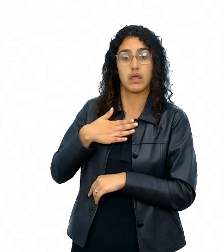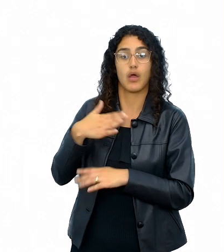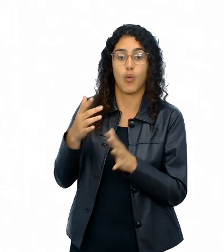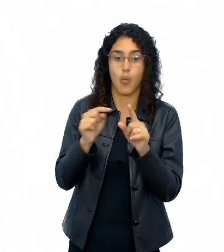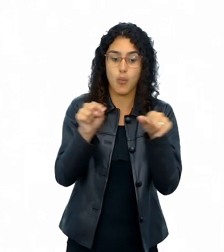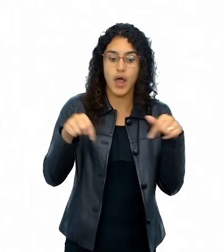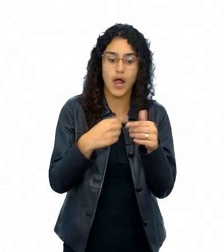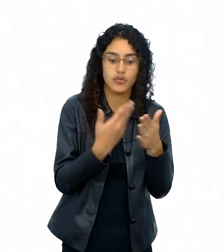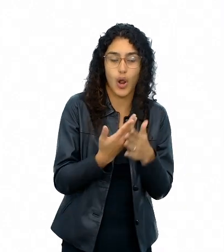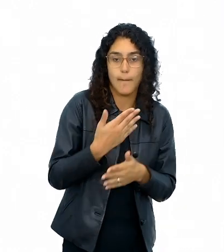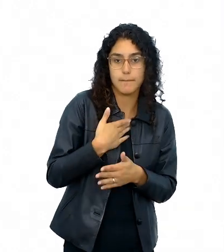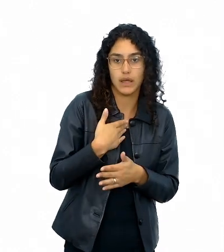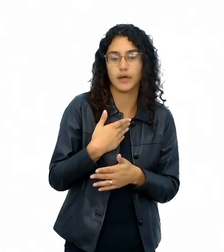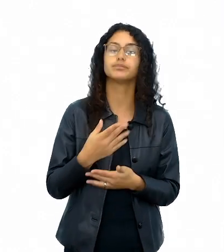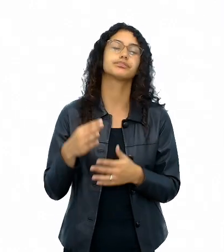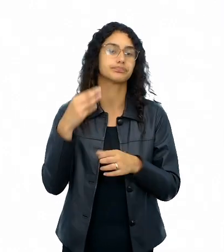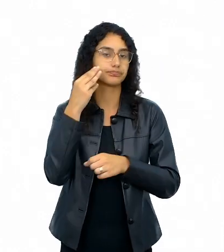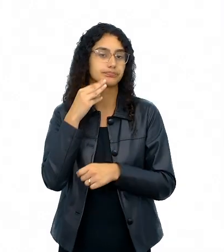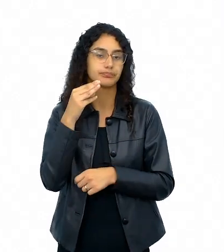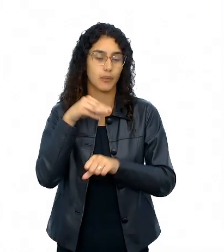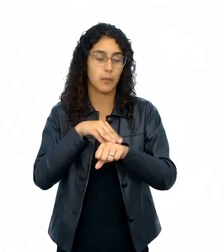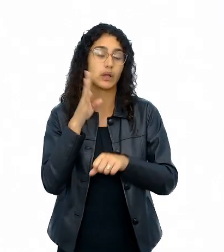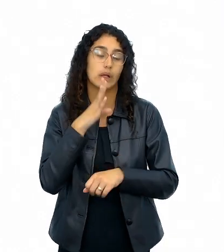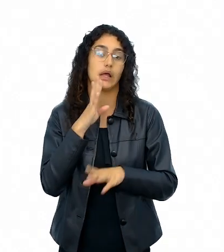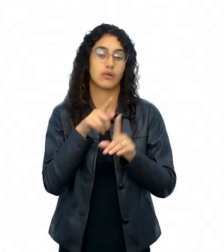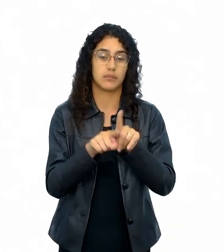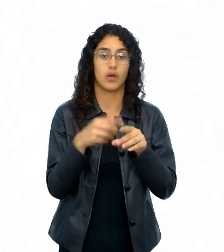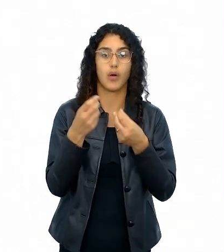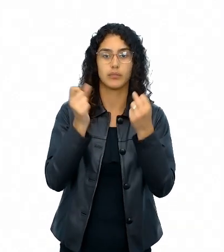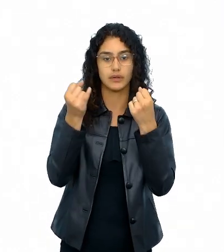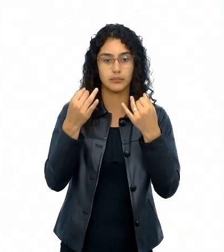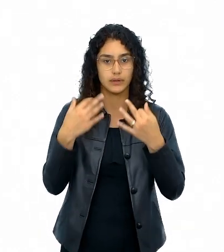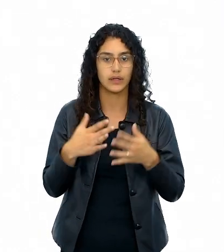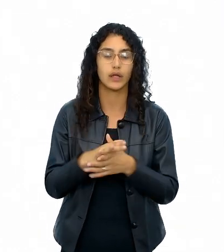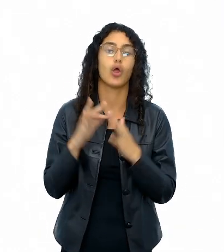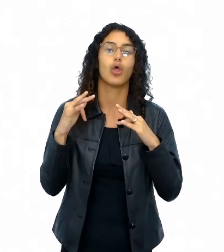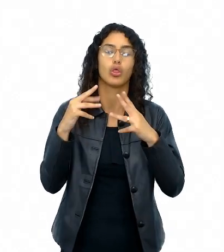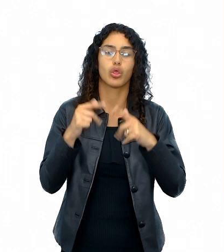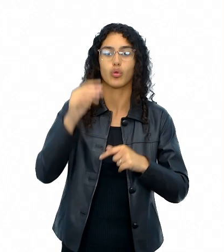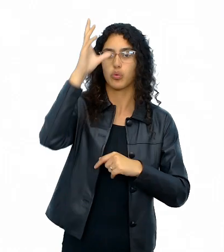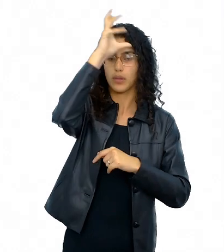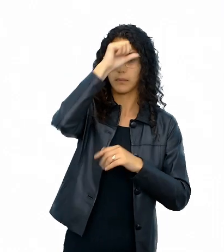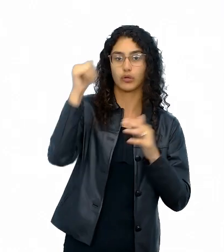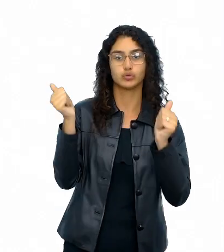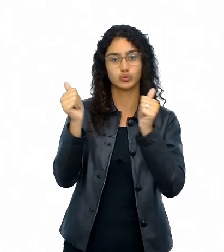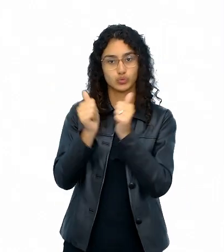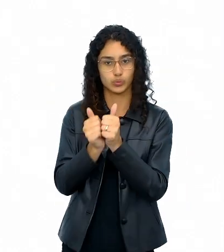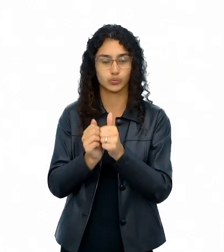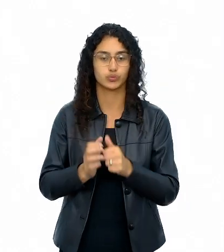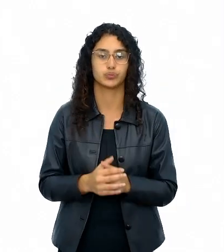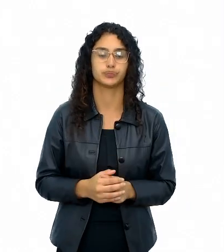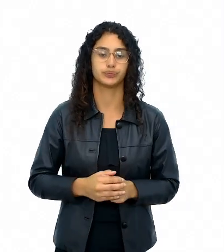turmas. É um momento muito bacana, tá bom? E ali, como eu disse, todo mundo aprende junto.